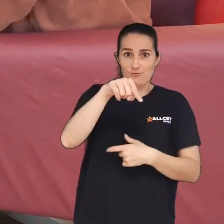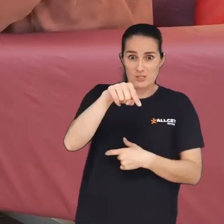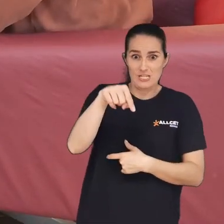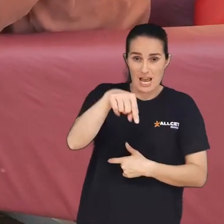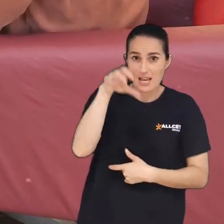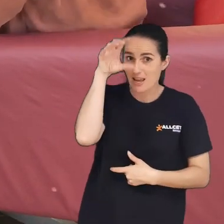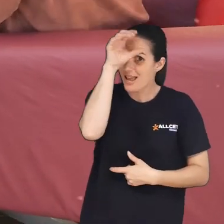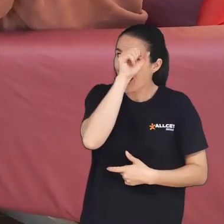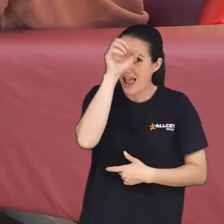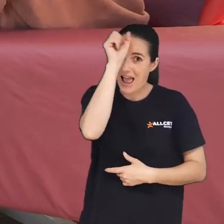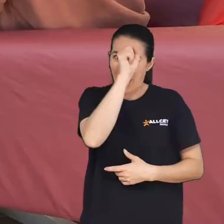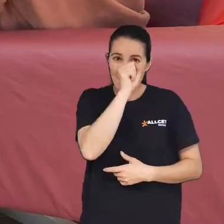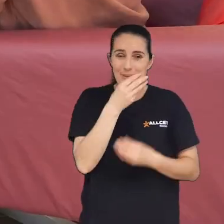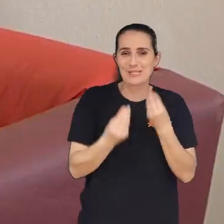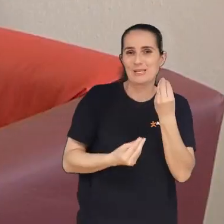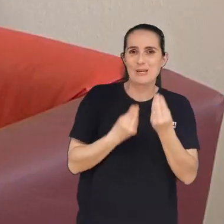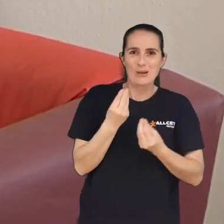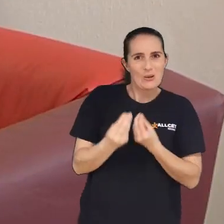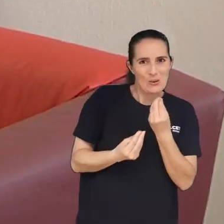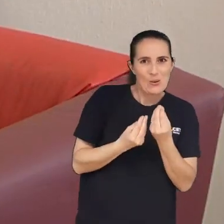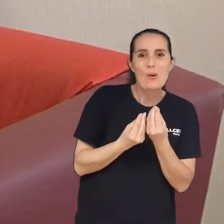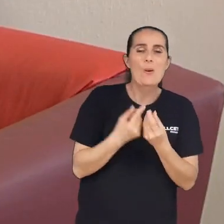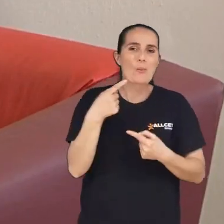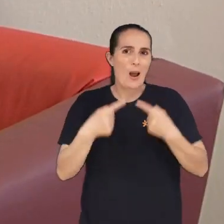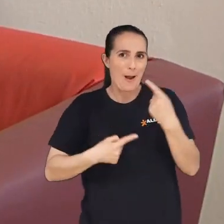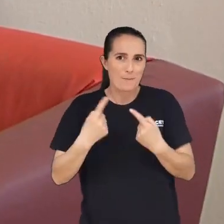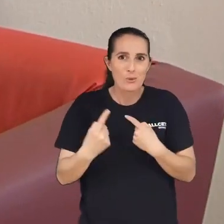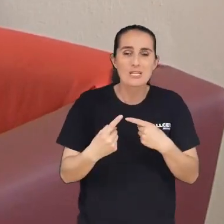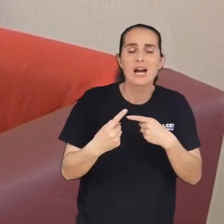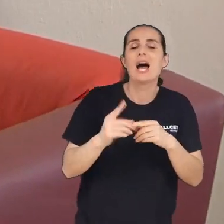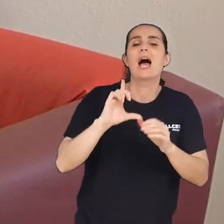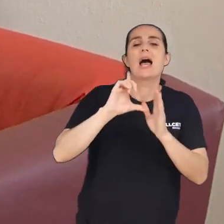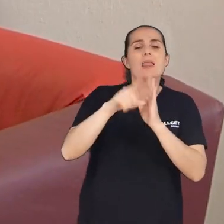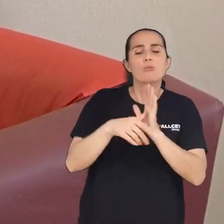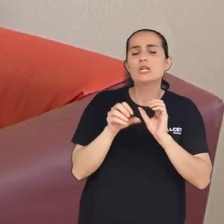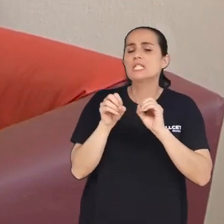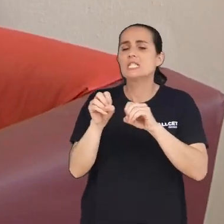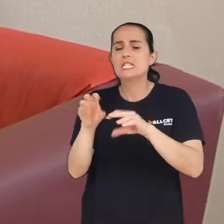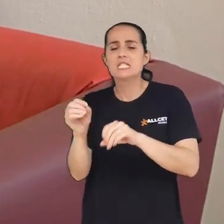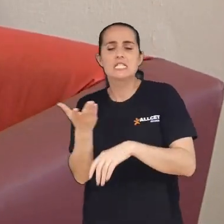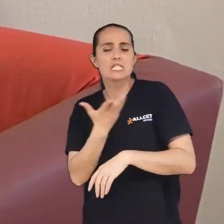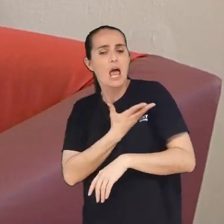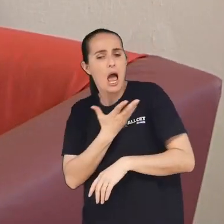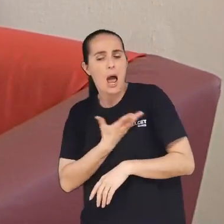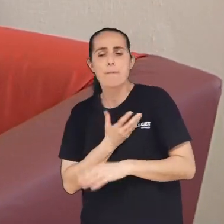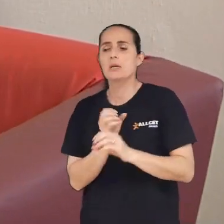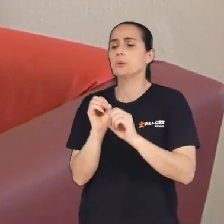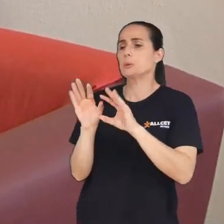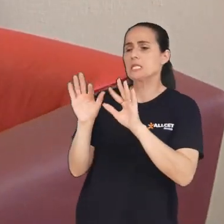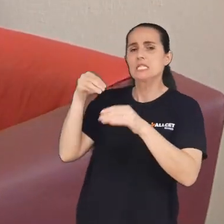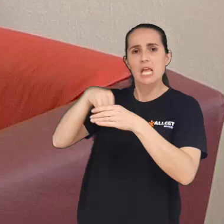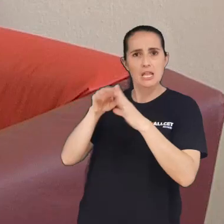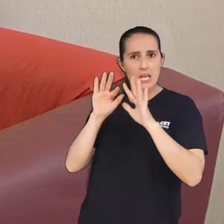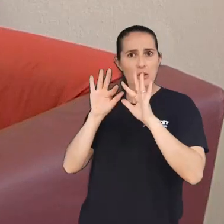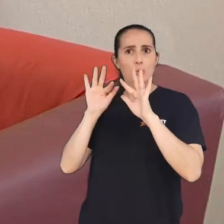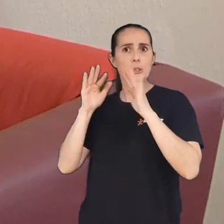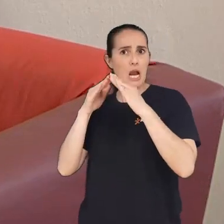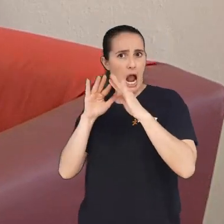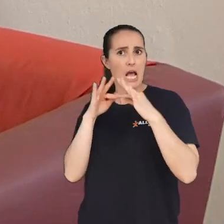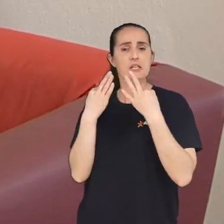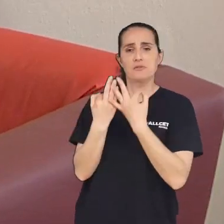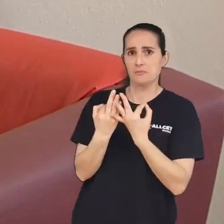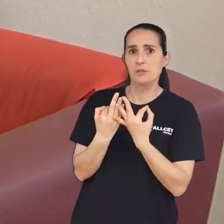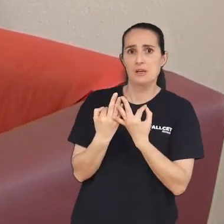expande. Vocês saem daqui passando para as outras pessoas, outros alunos, outros colegas de aula, ou mesmo em casa,